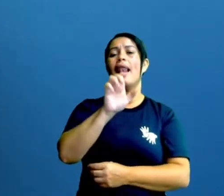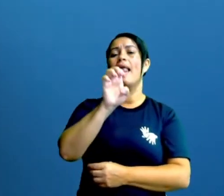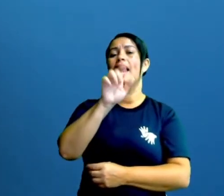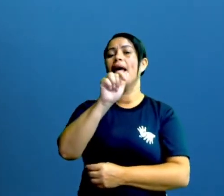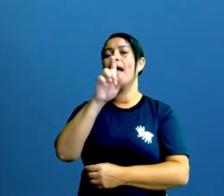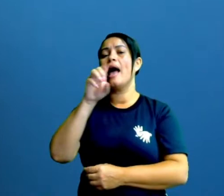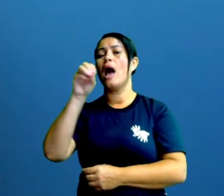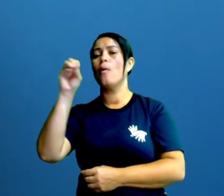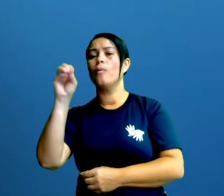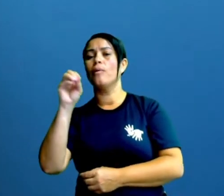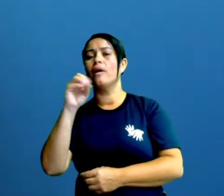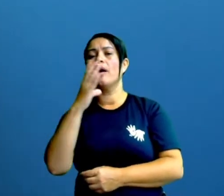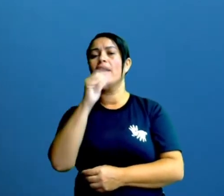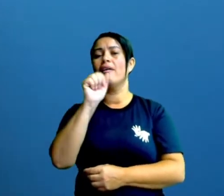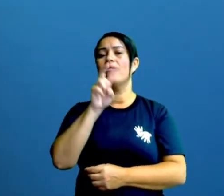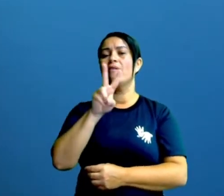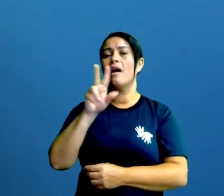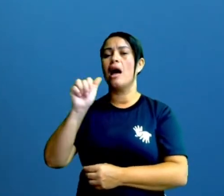Leão